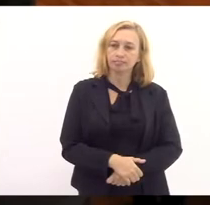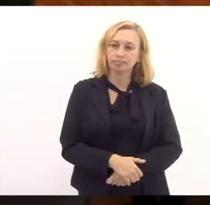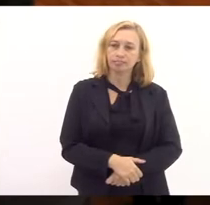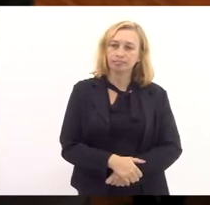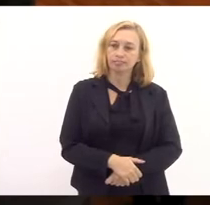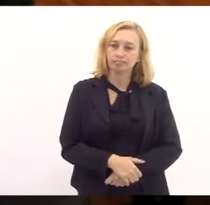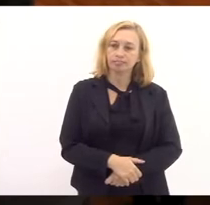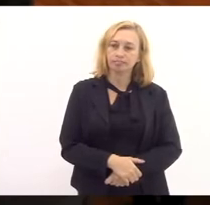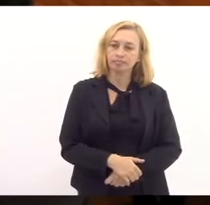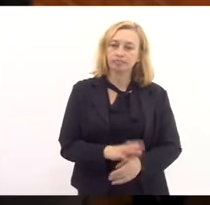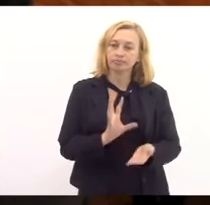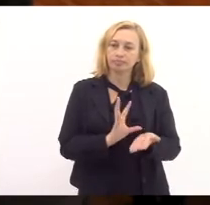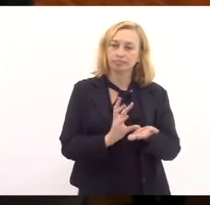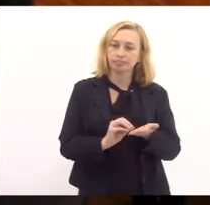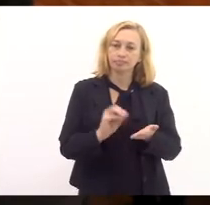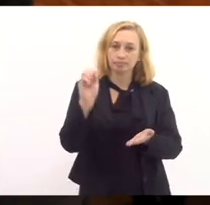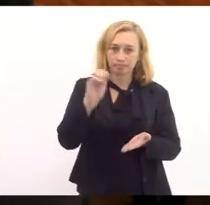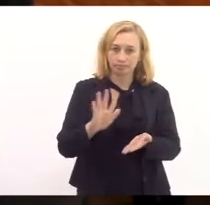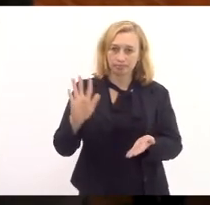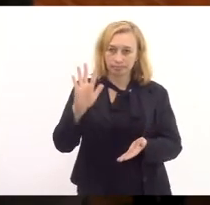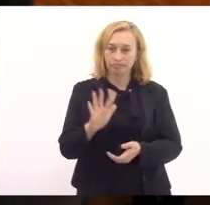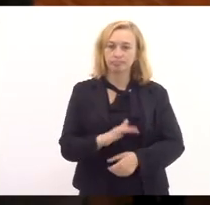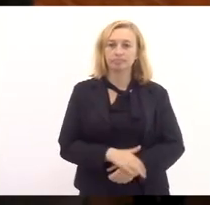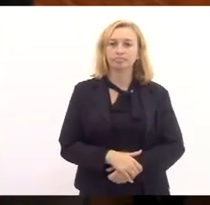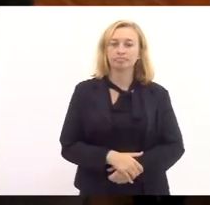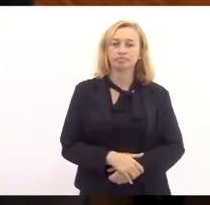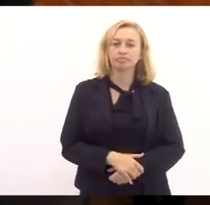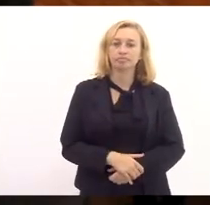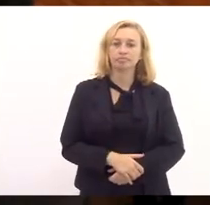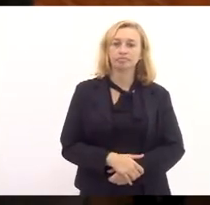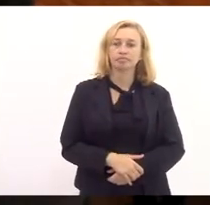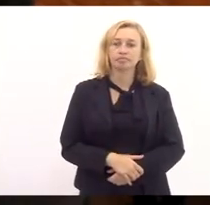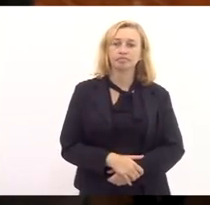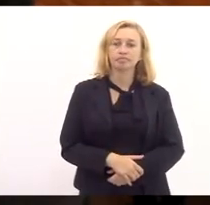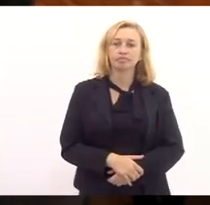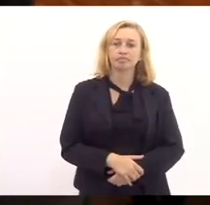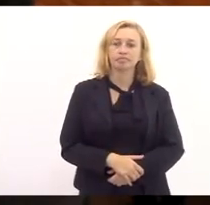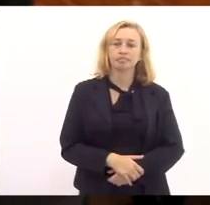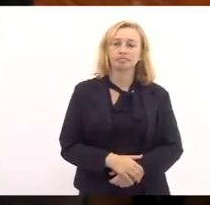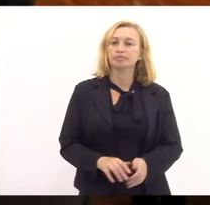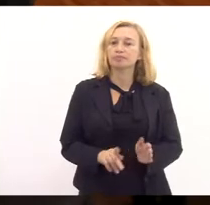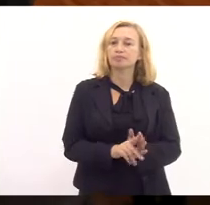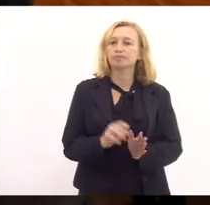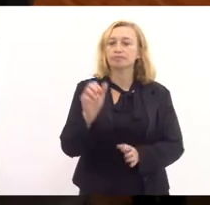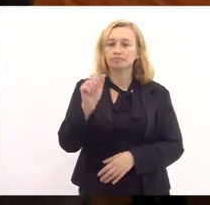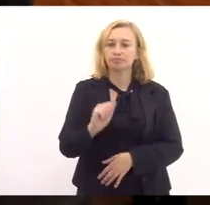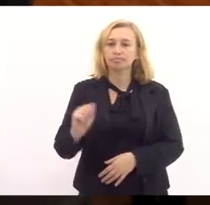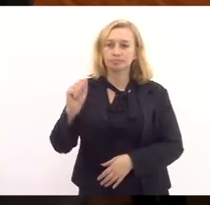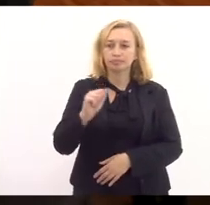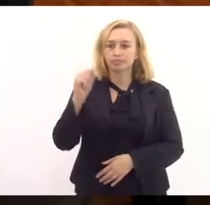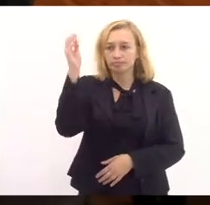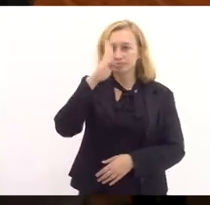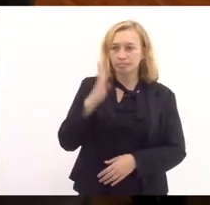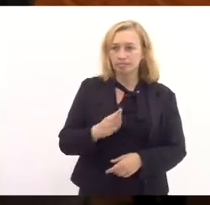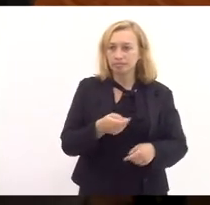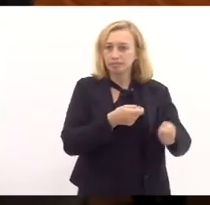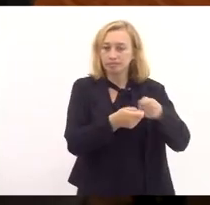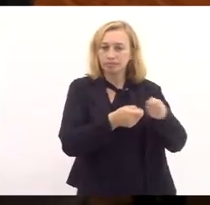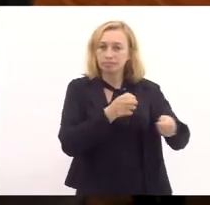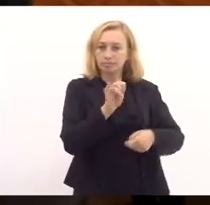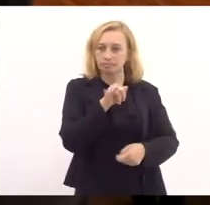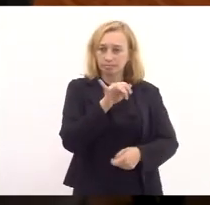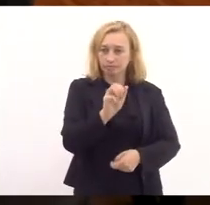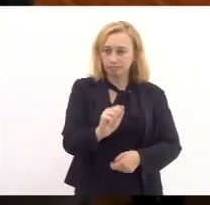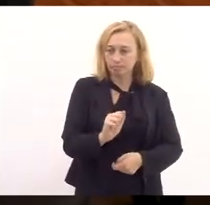é uma pauta nacional. A gente participa da Associação Brasileira de Agências Reguladoras. Isso é uma pauta